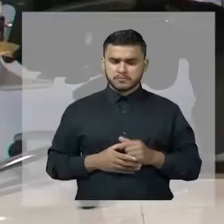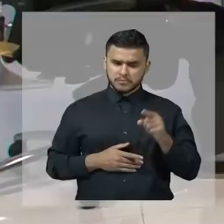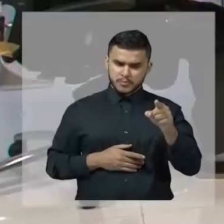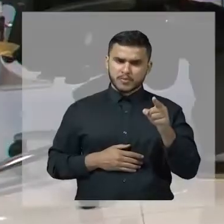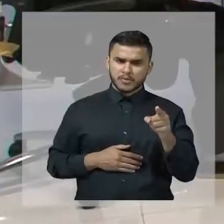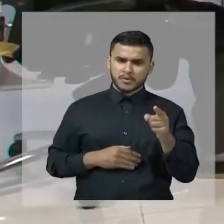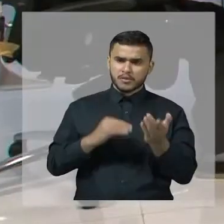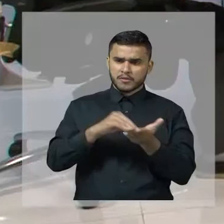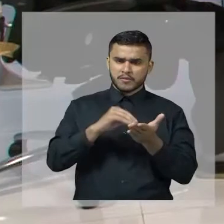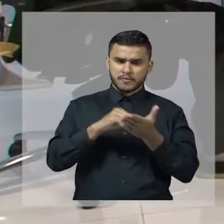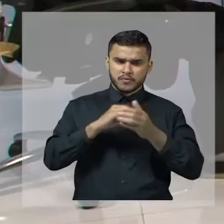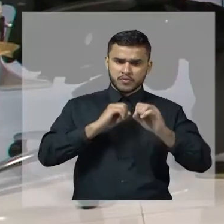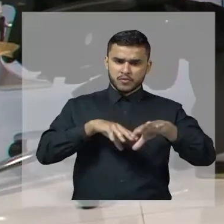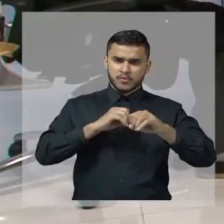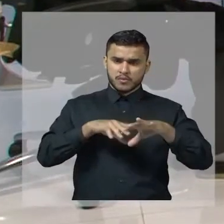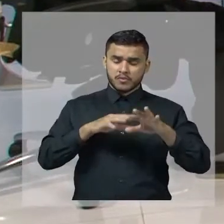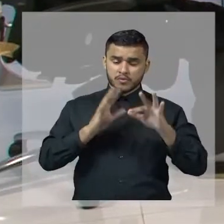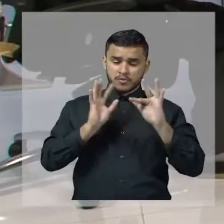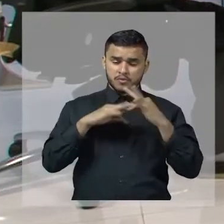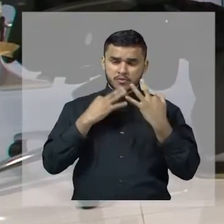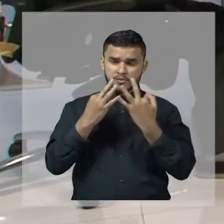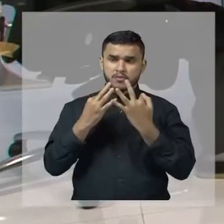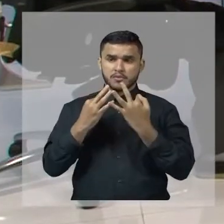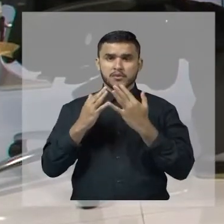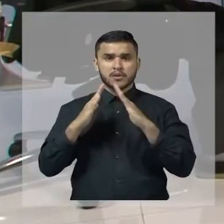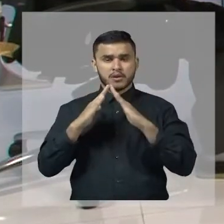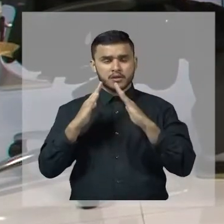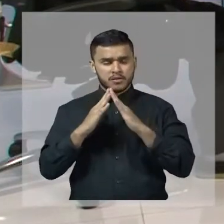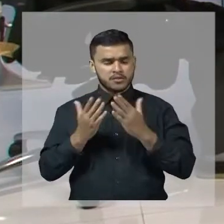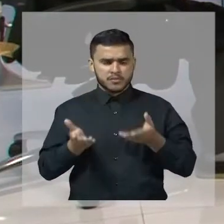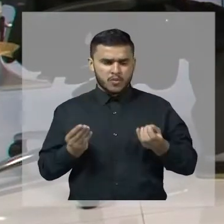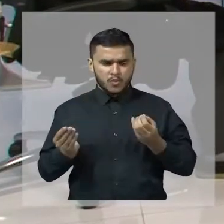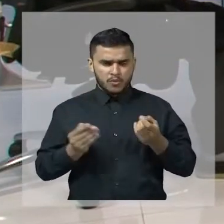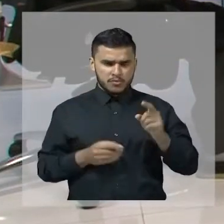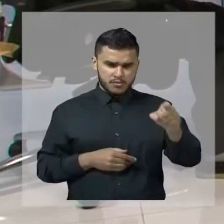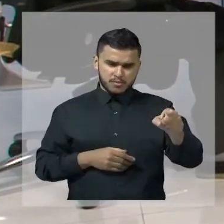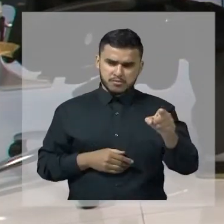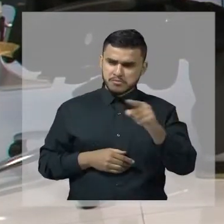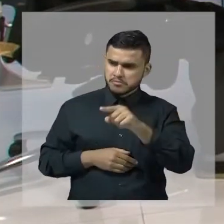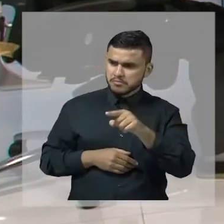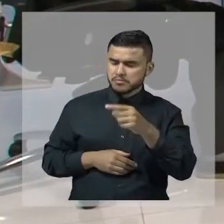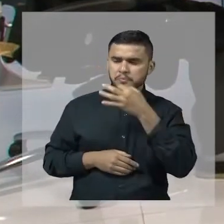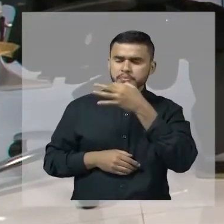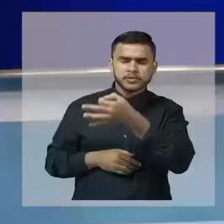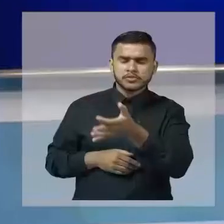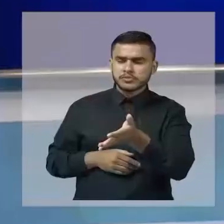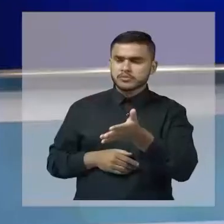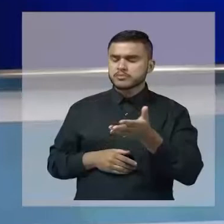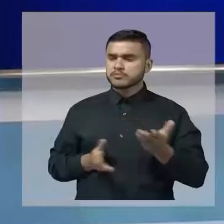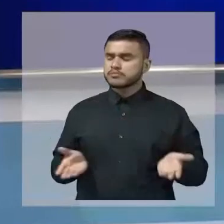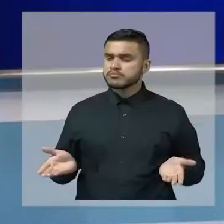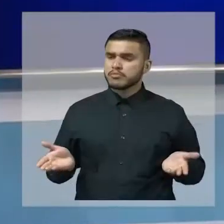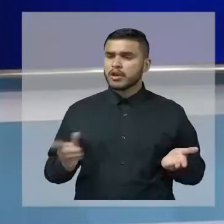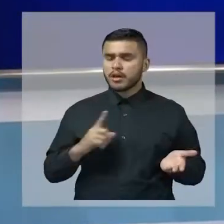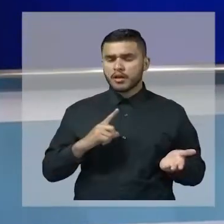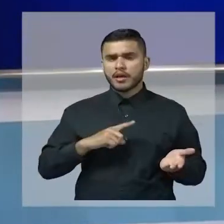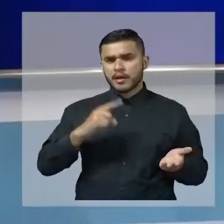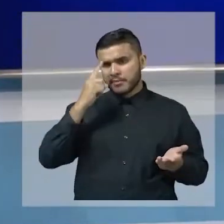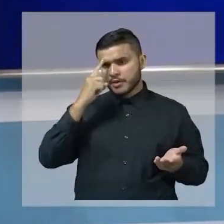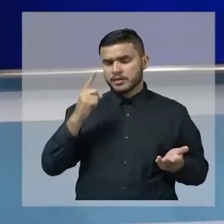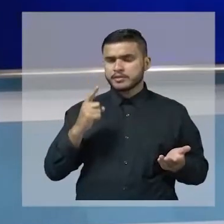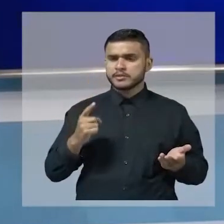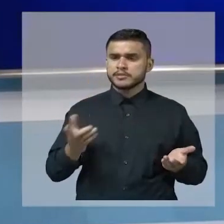falta de educação estaria aí no cerne da questão. Essas pessoas, nesse caso em